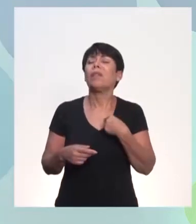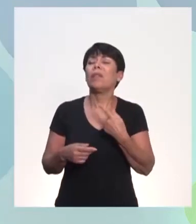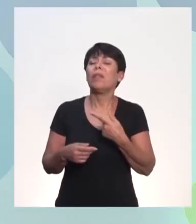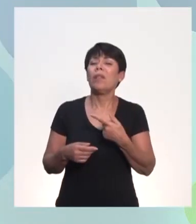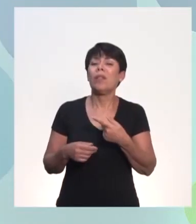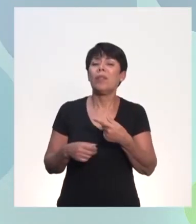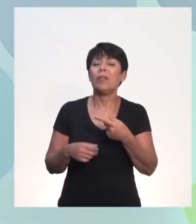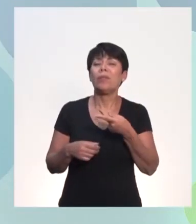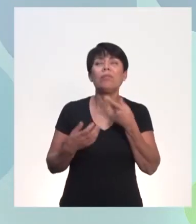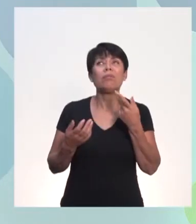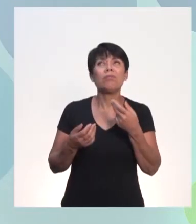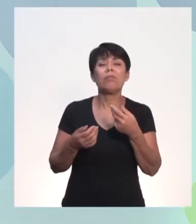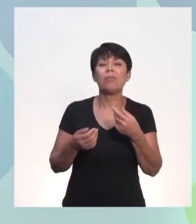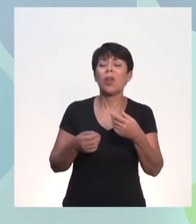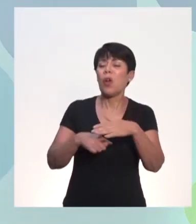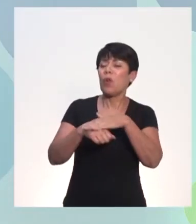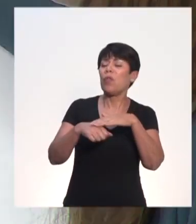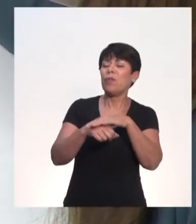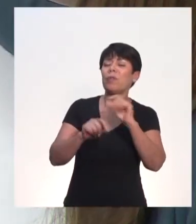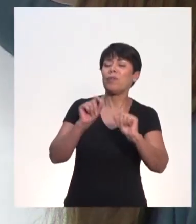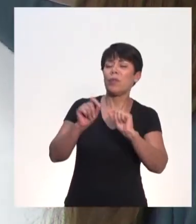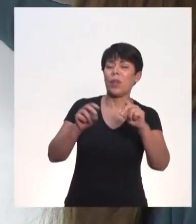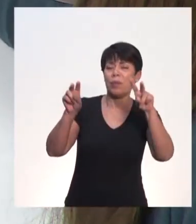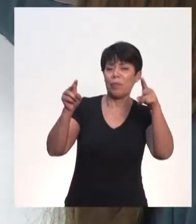de vacinas.